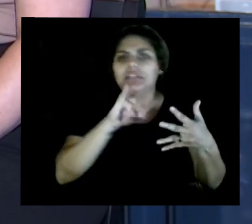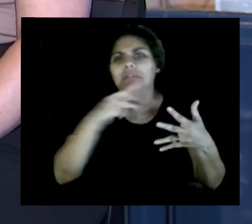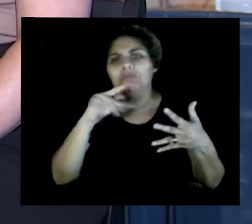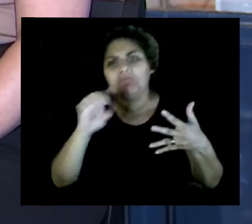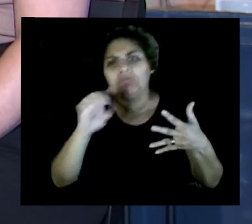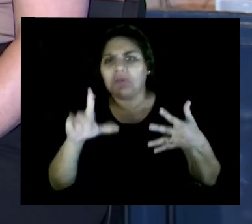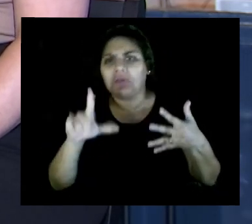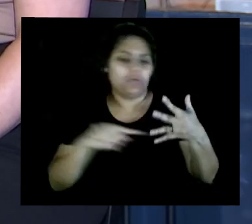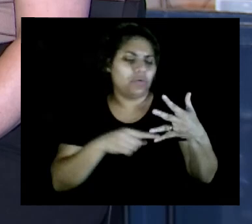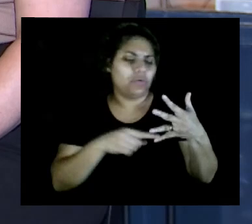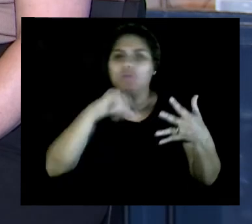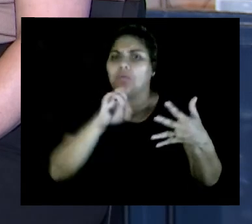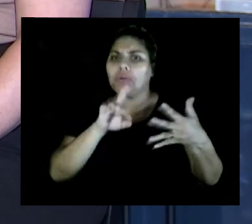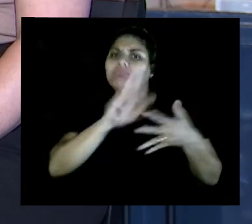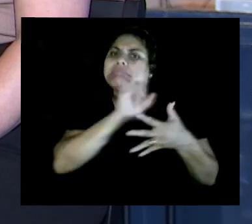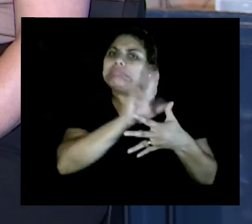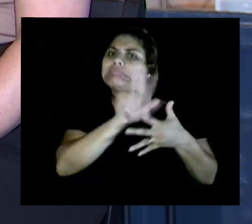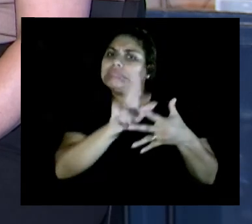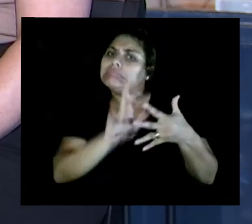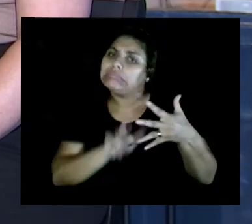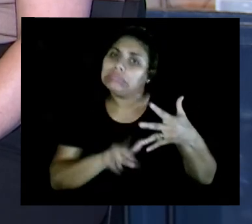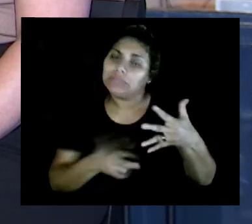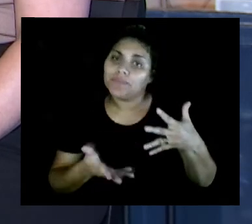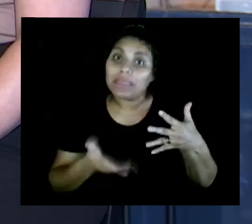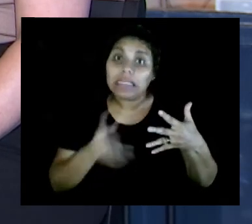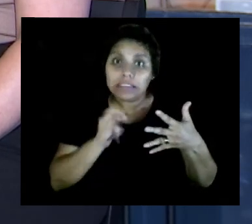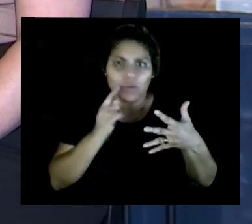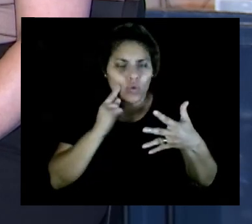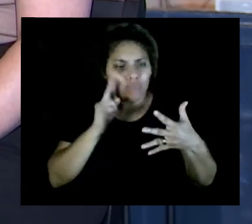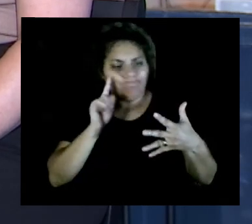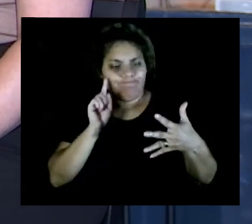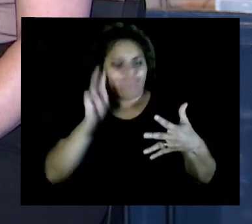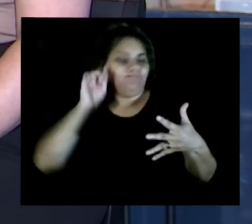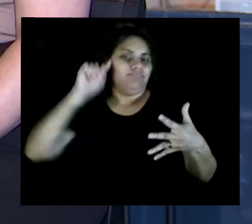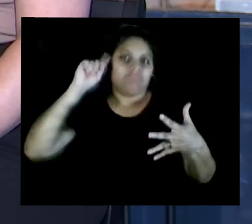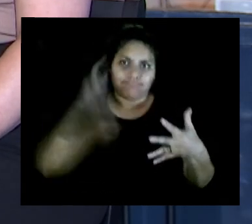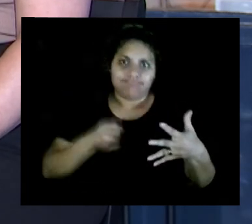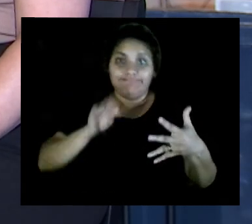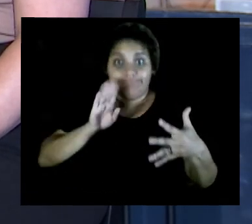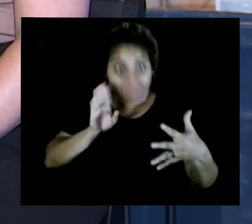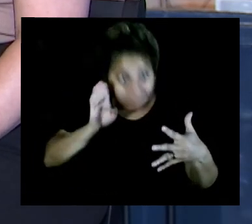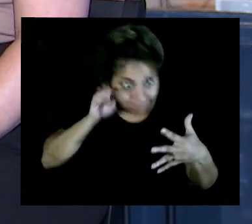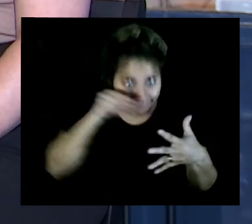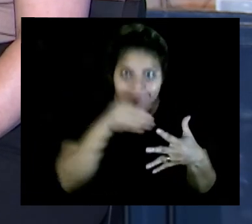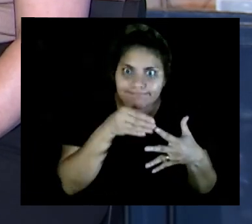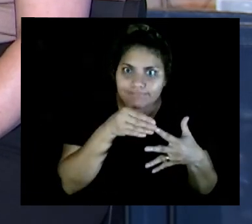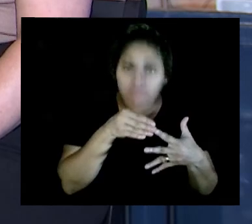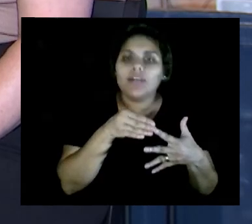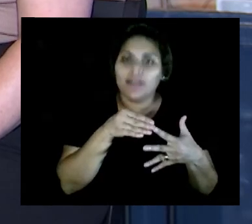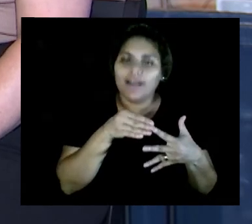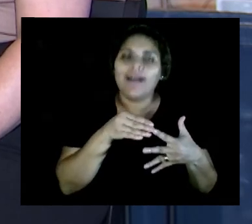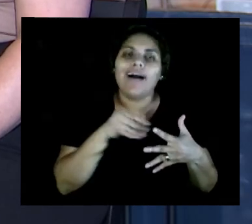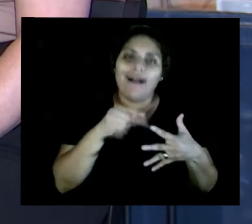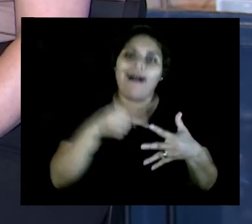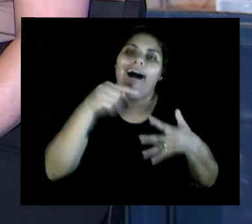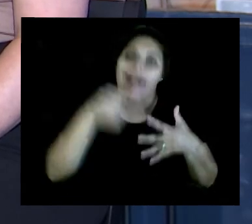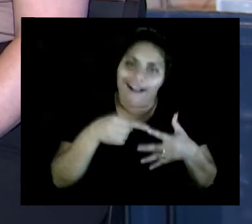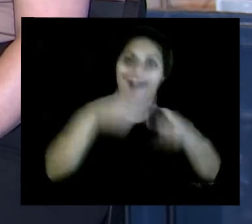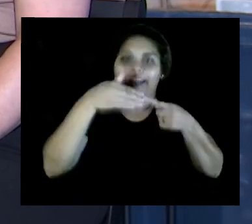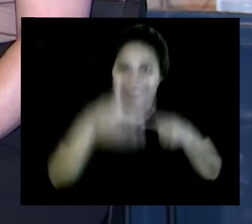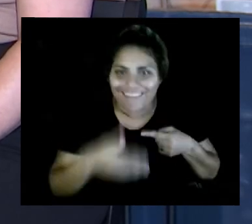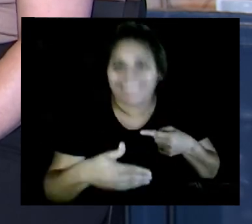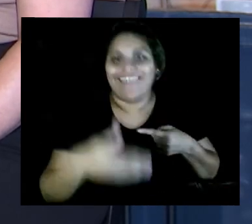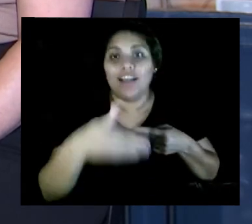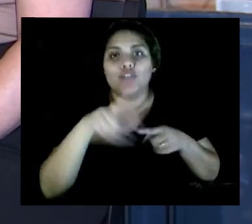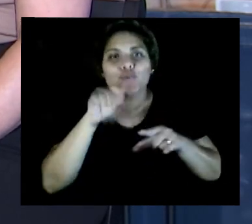uma Double e assim sucessivamente. Então a partir desse momento a gente definir para qual caminho e para qual escola nós vamos transitar, a